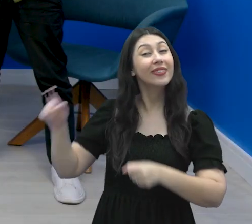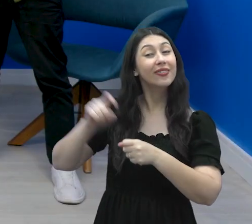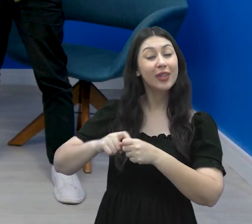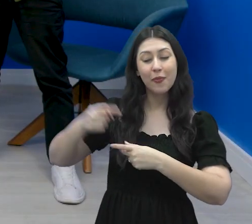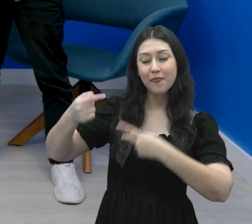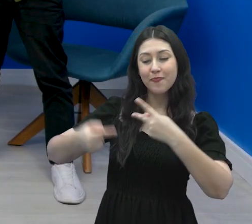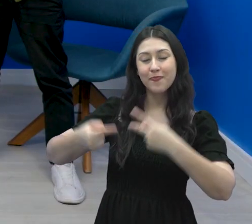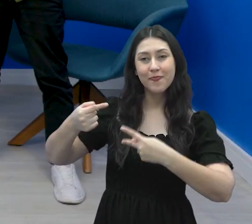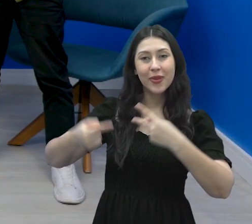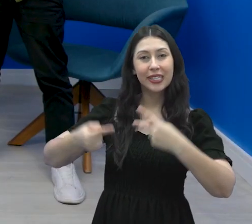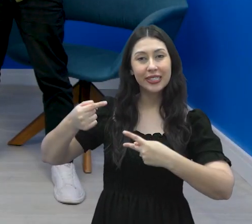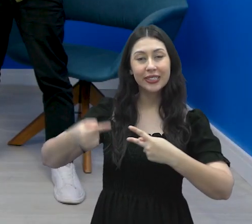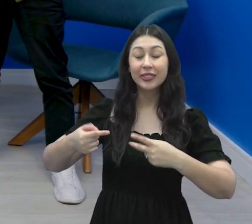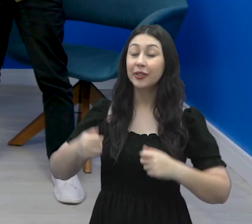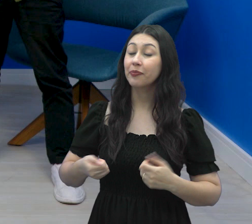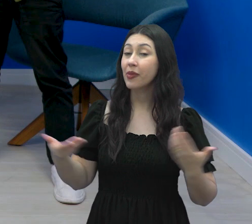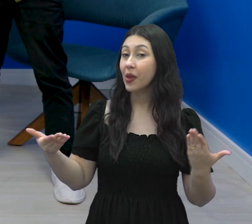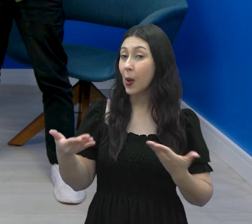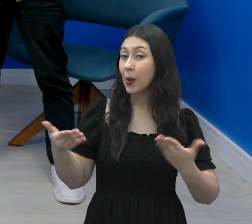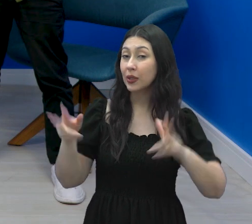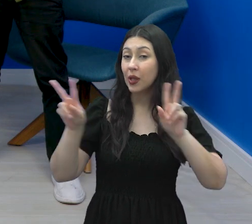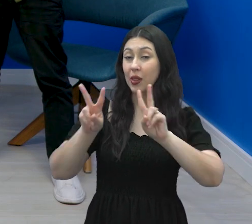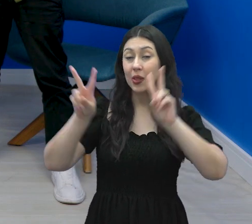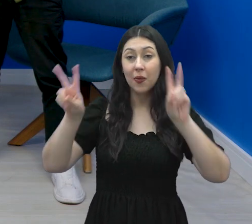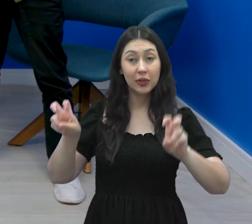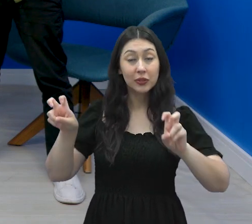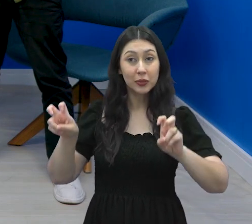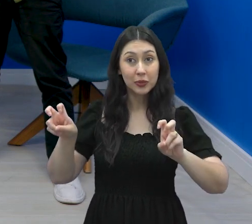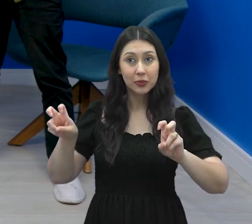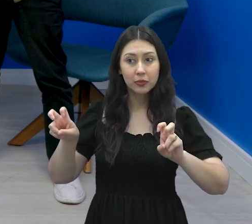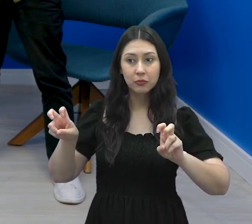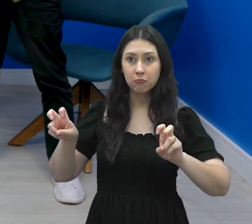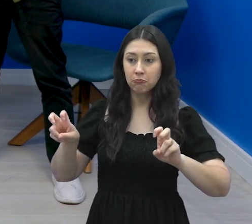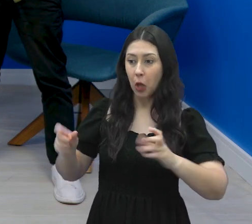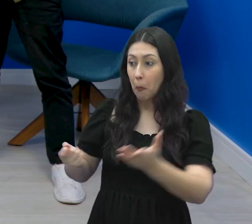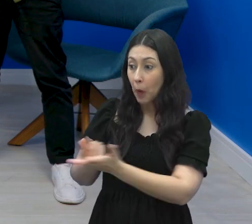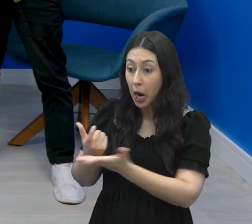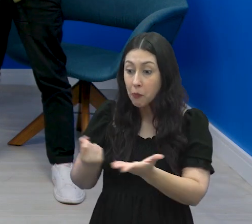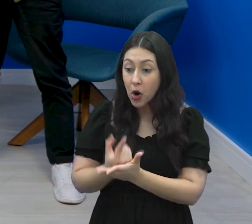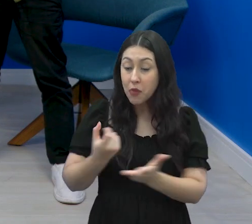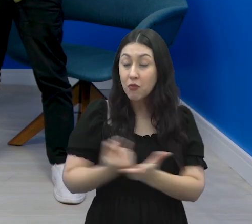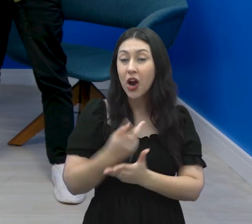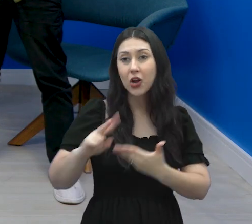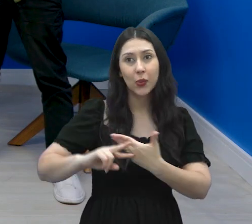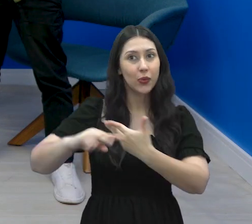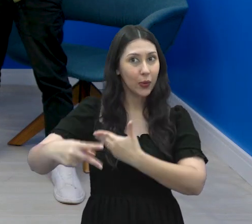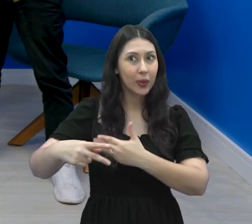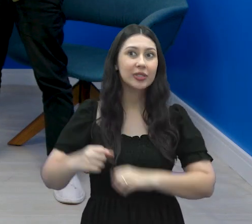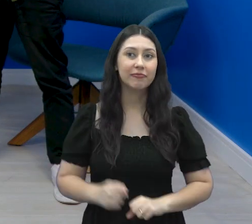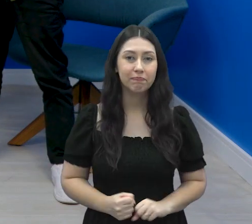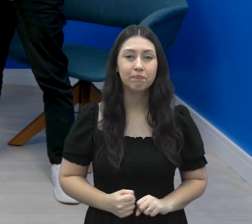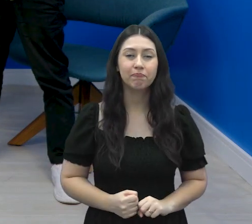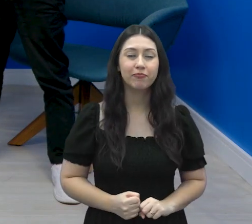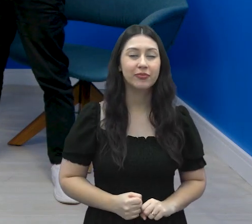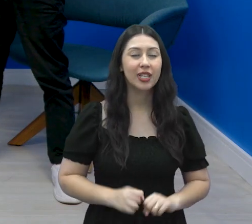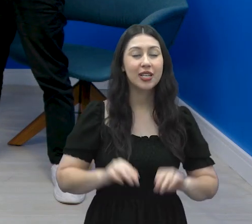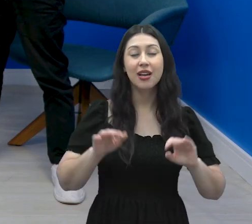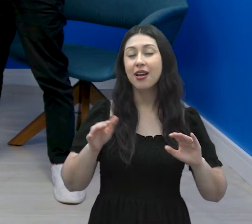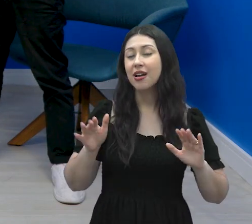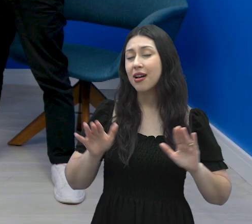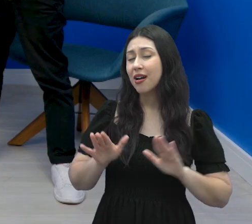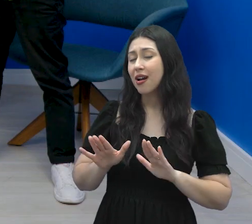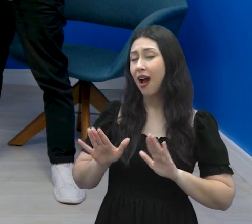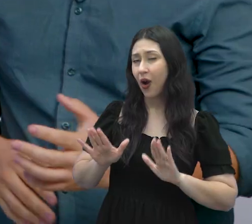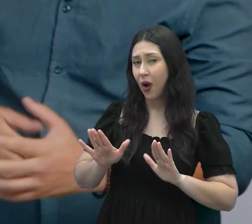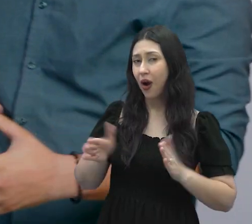Estamos de volta com Sobre Política e hoje a gente fala sobre os impactos do consumo. Antes da gente continuar essa conversa,